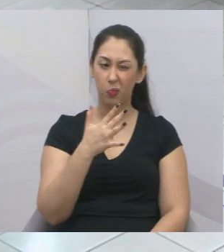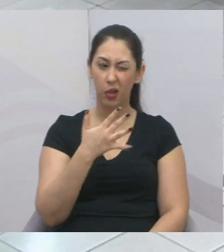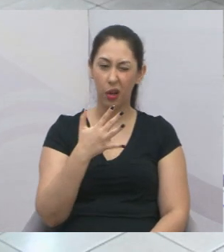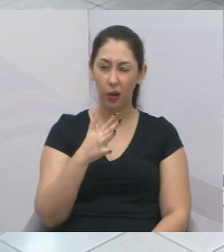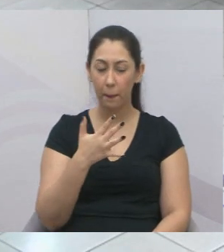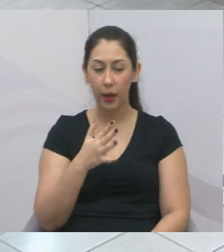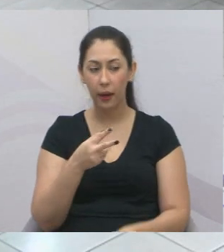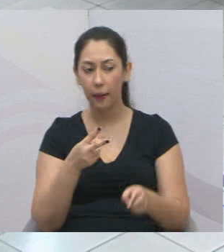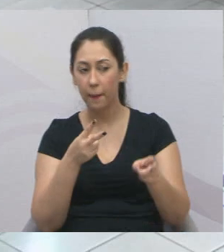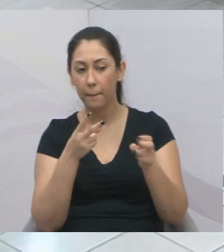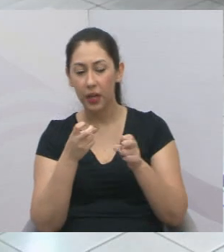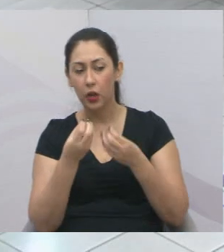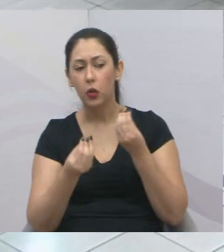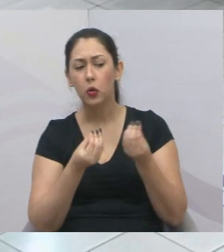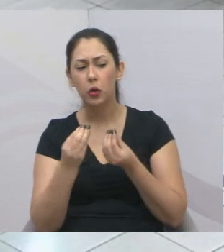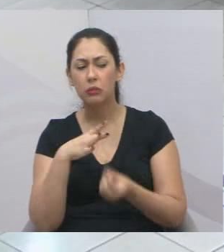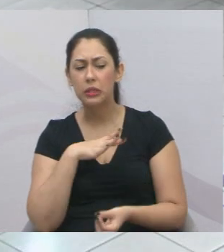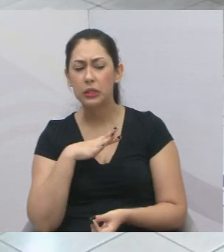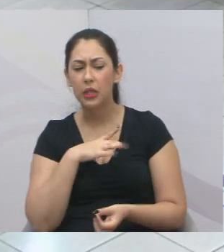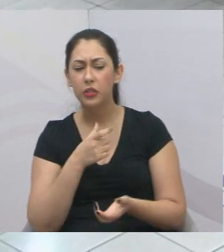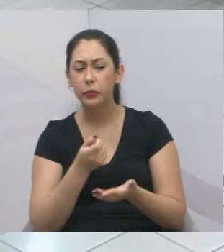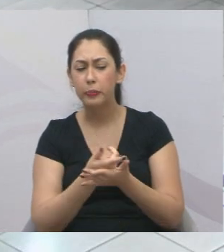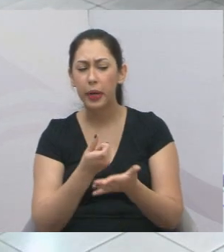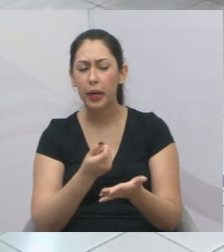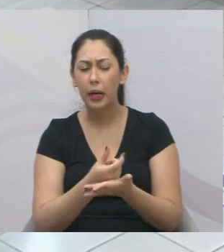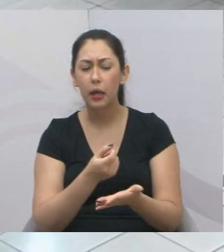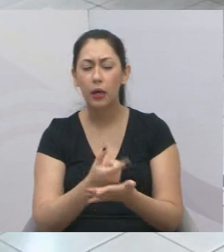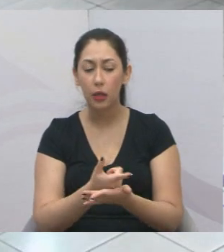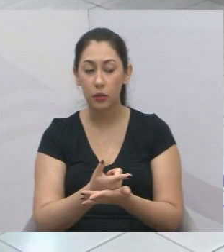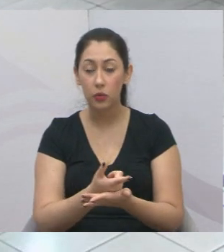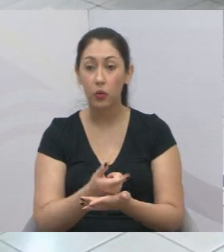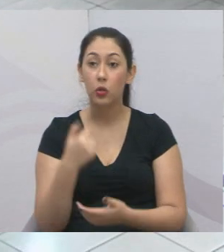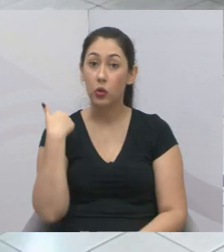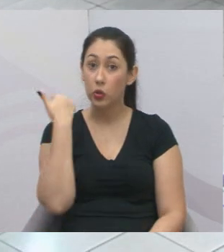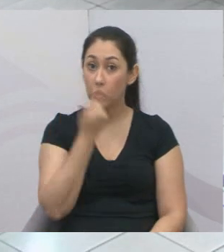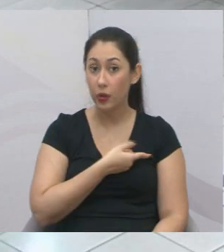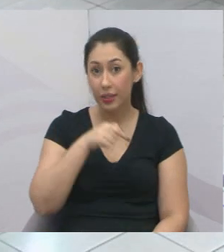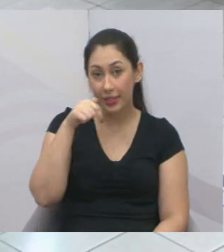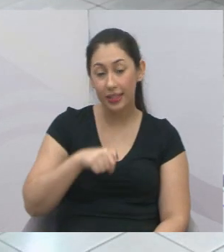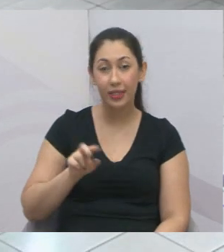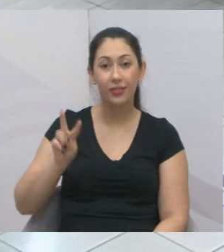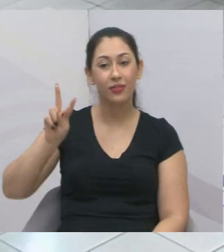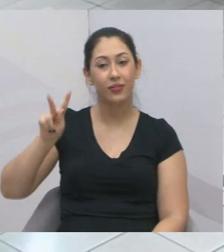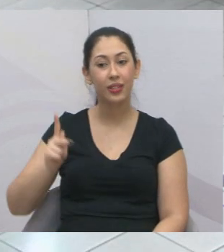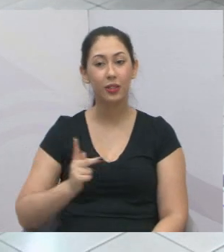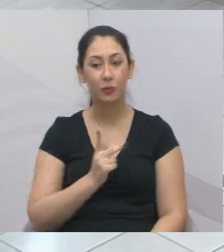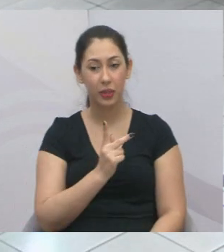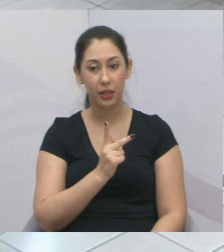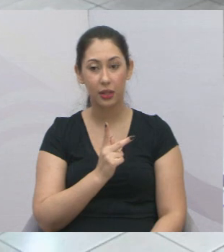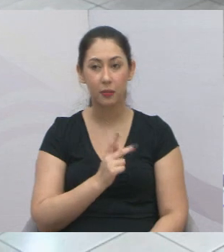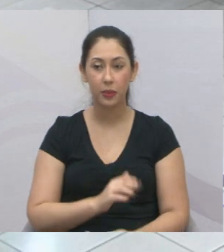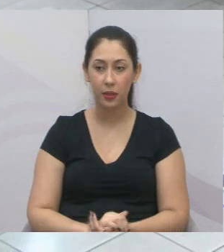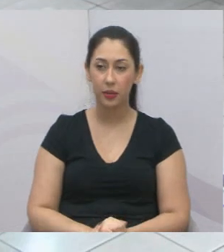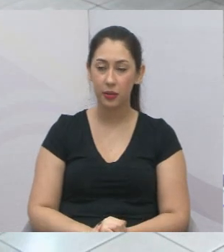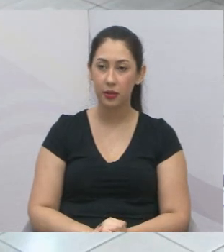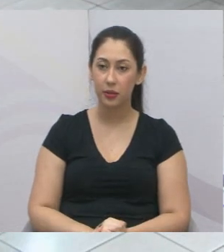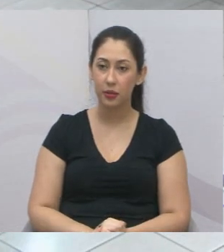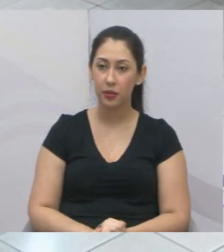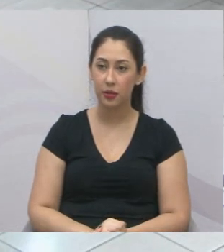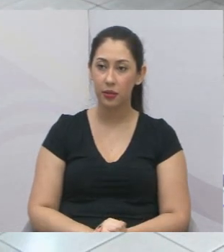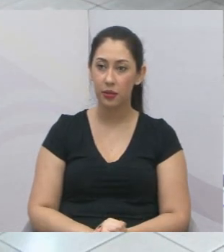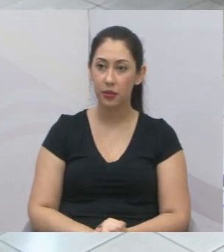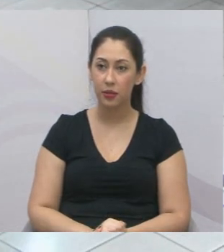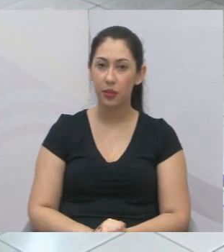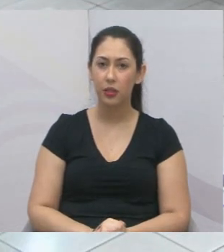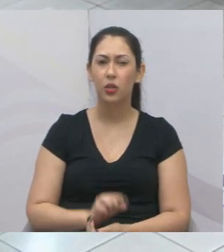vê como que os municípios estão fazendo com seus pagamentos. Então, nós, do Vale do Paraíba, nós somos...